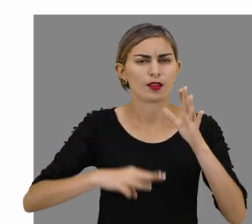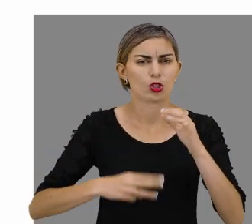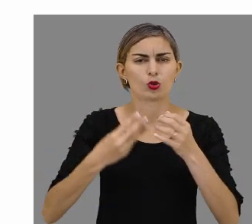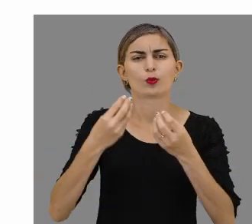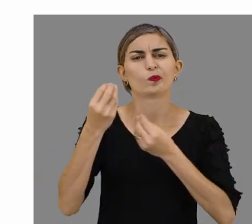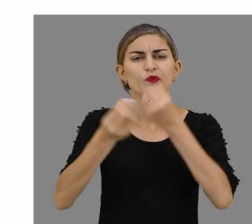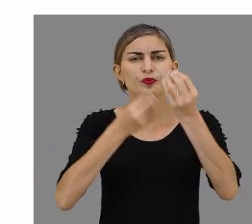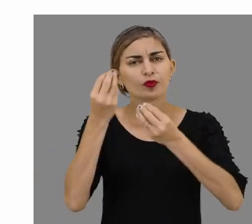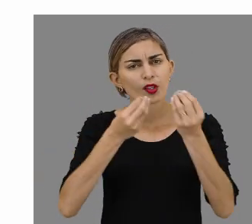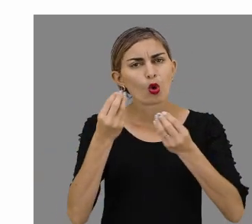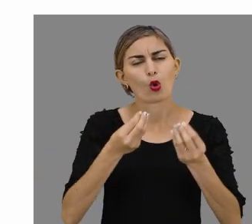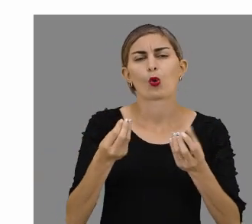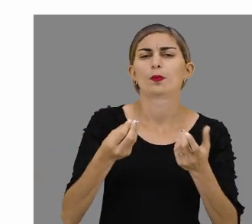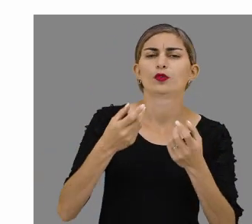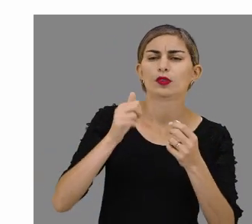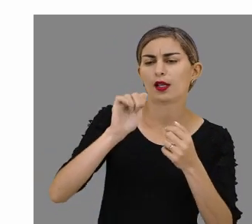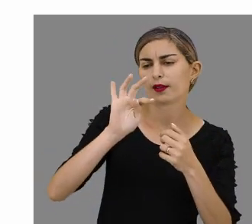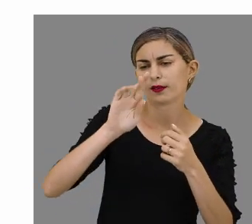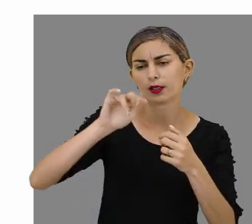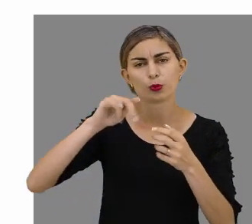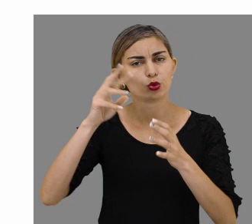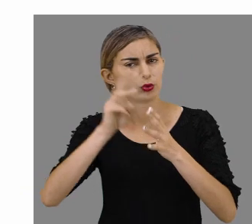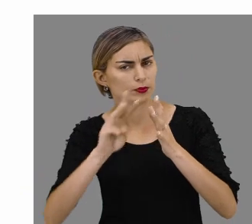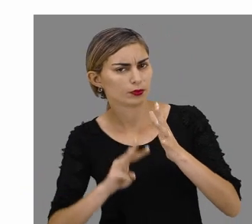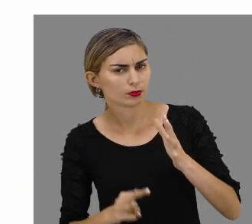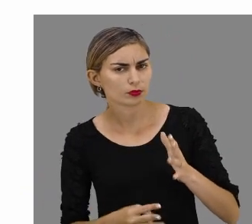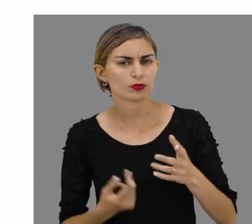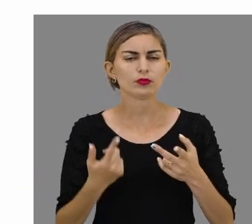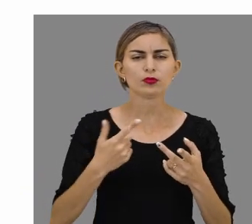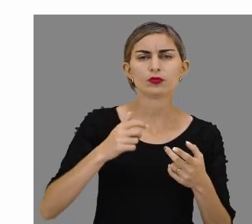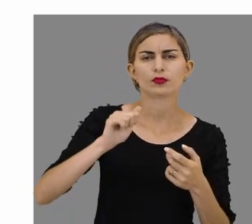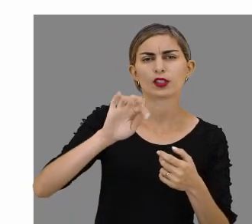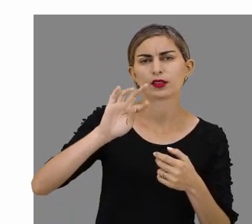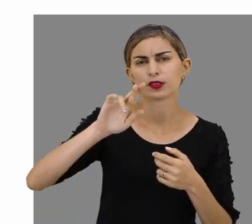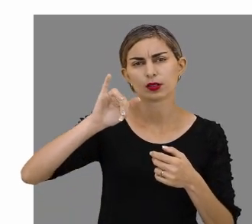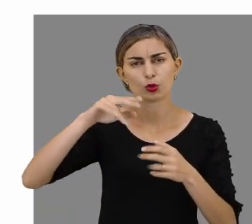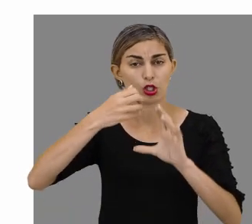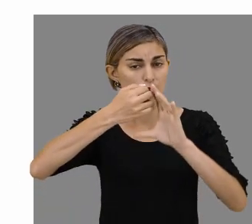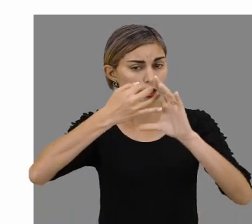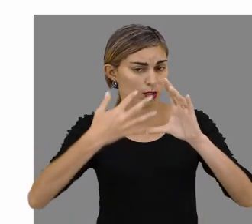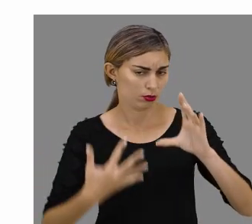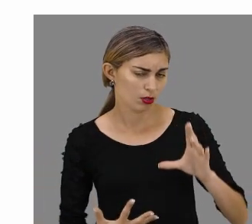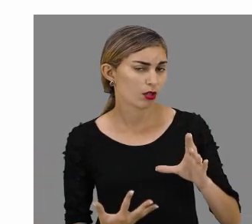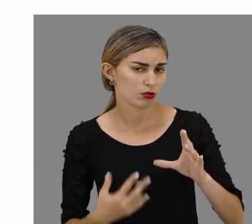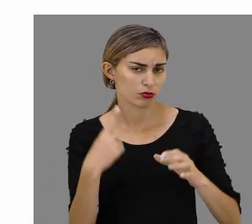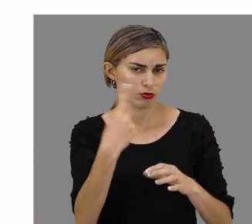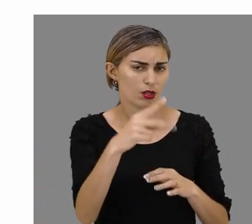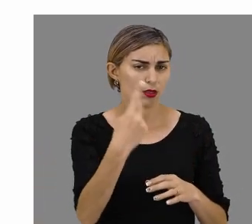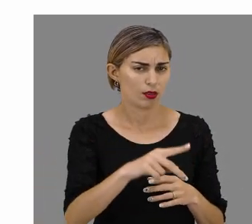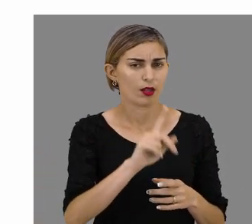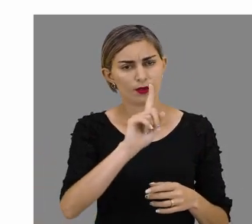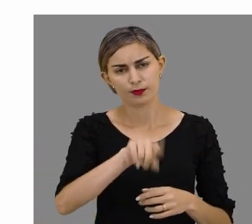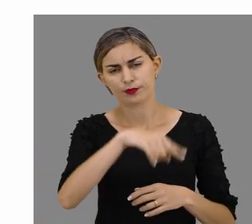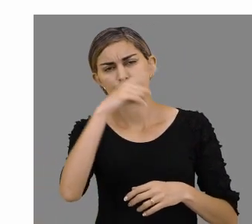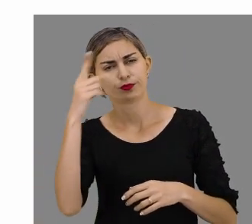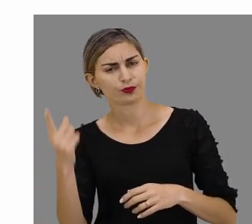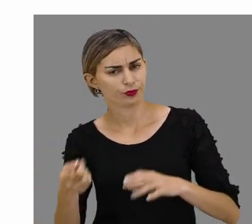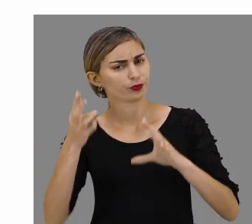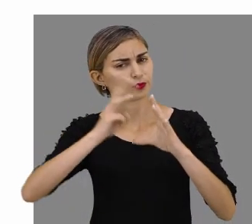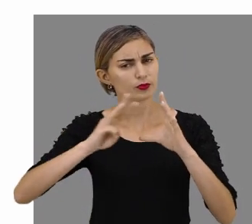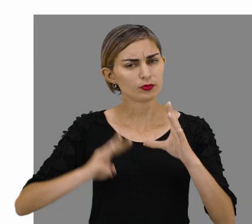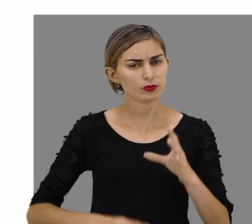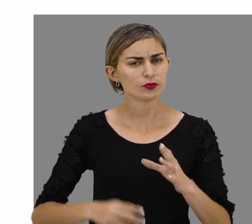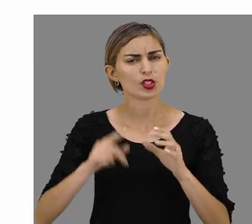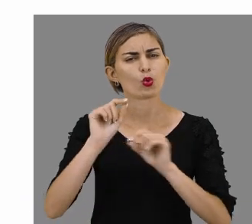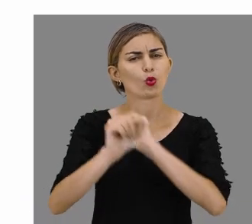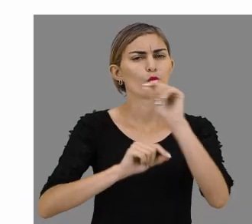métodos. Objetos possuem atributos e métodos. Atributos são as características dos objetos e